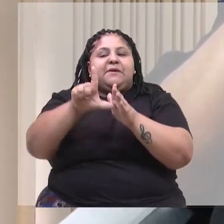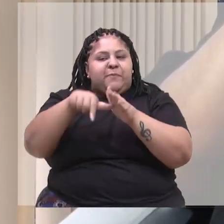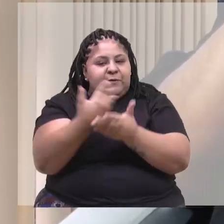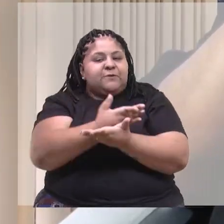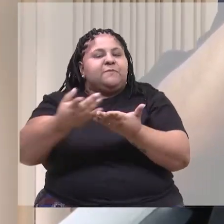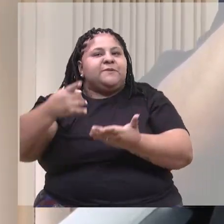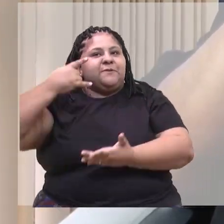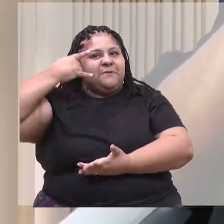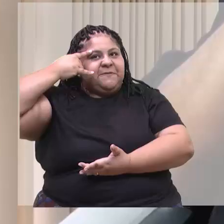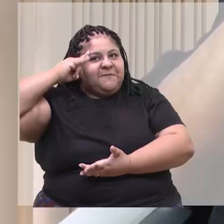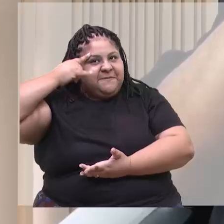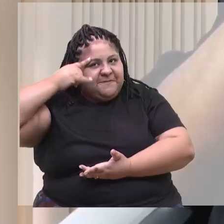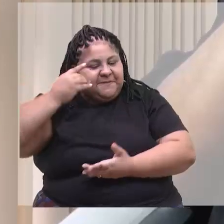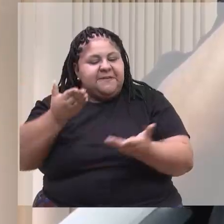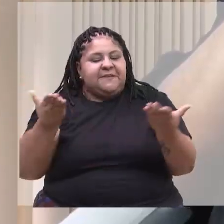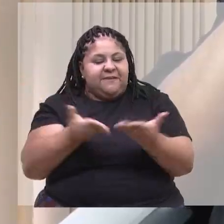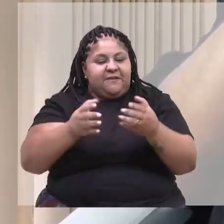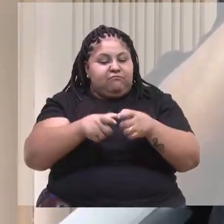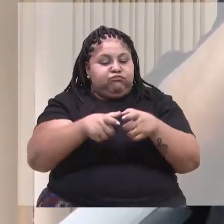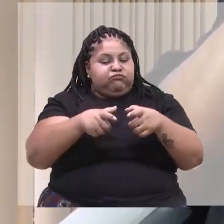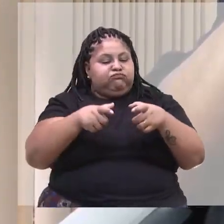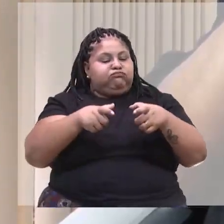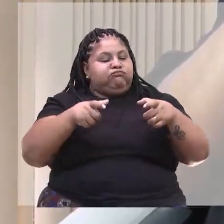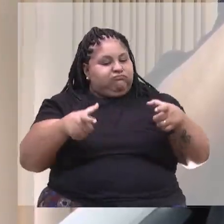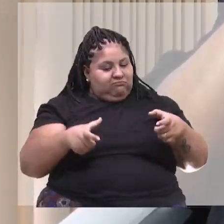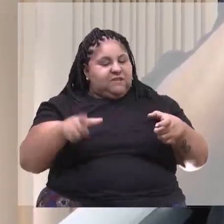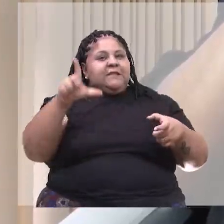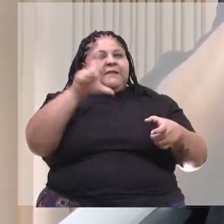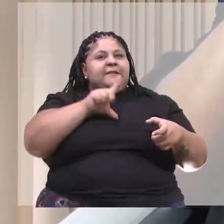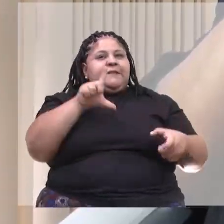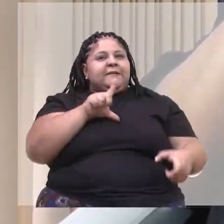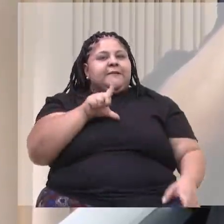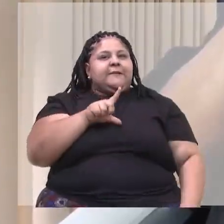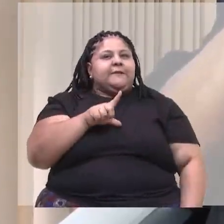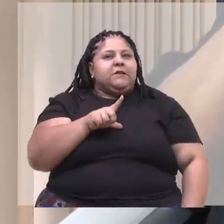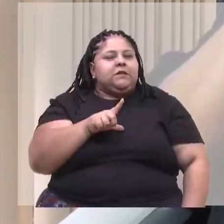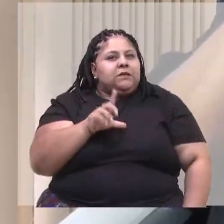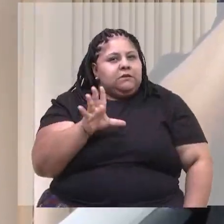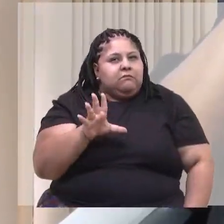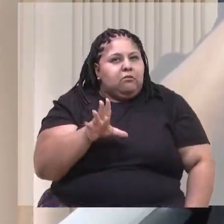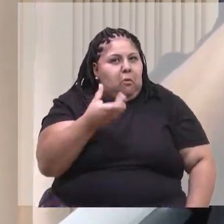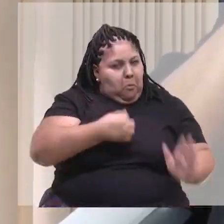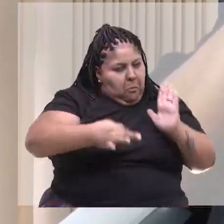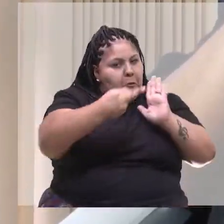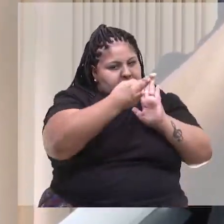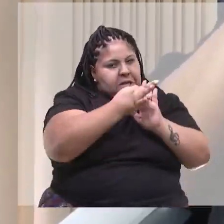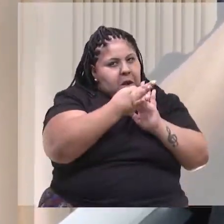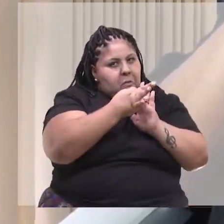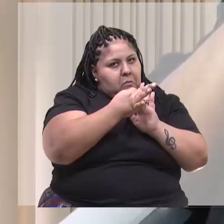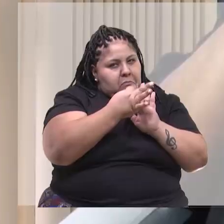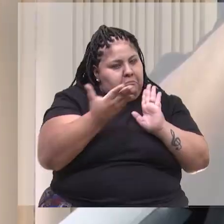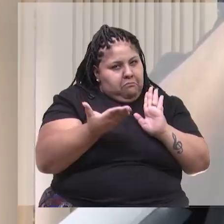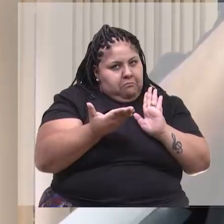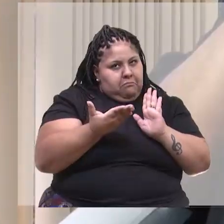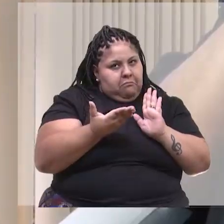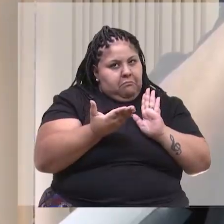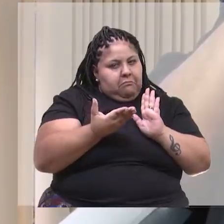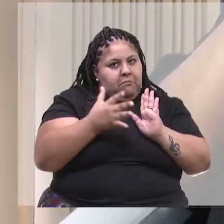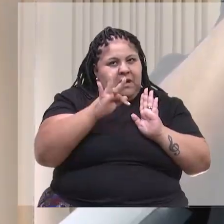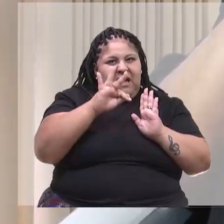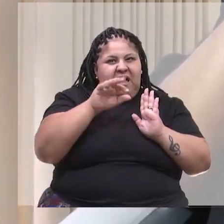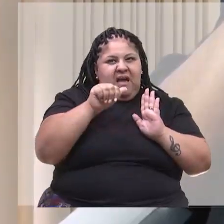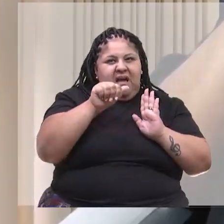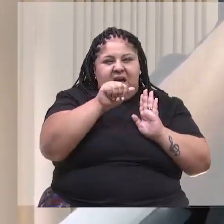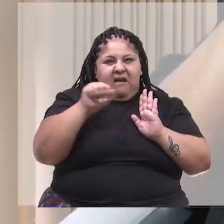o mesmo sistema, e está crescendo aí. Mas eu tenho uma visão minha particular nessa história, porque